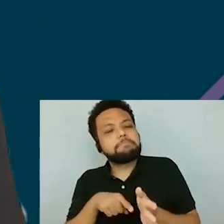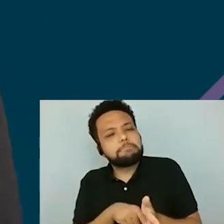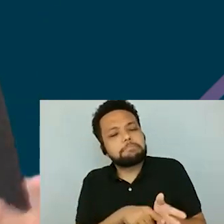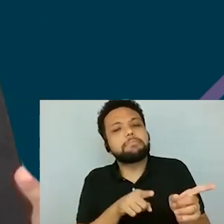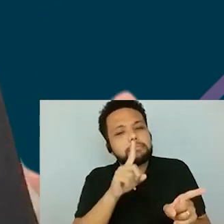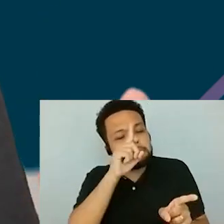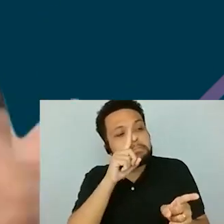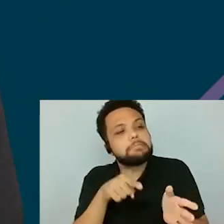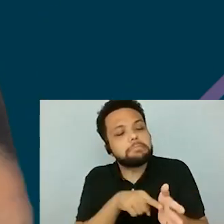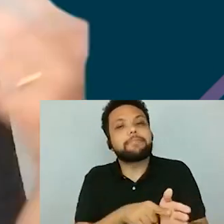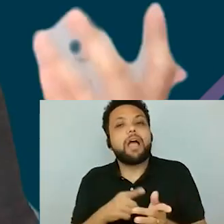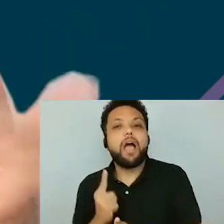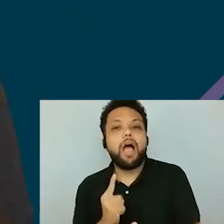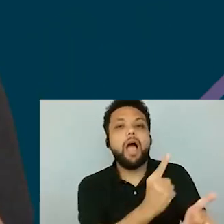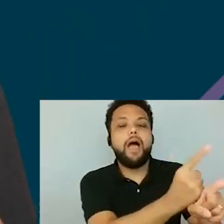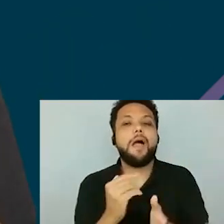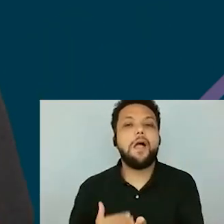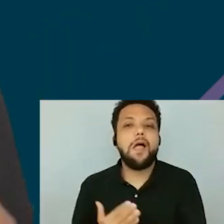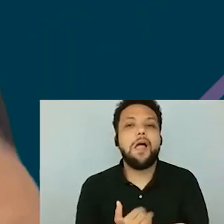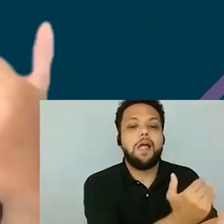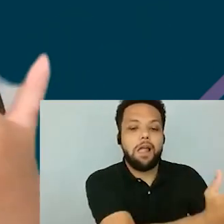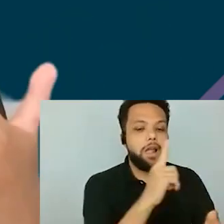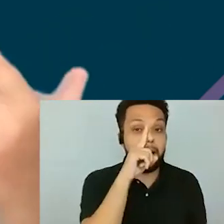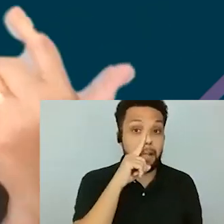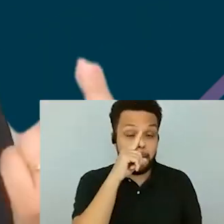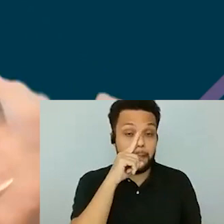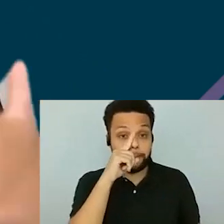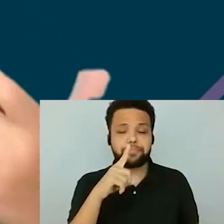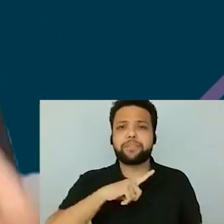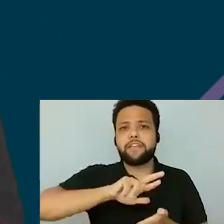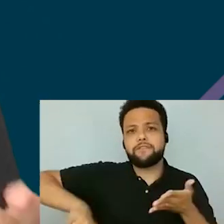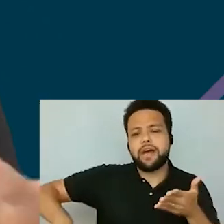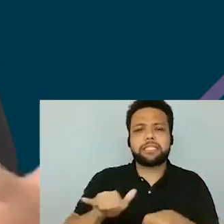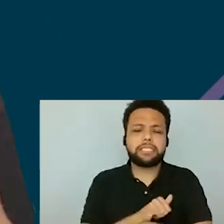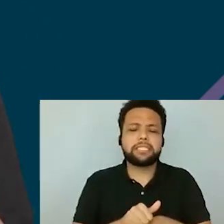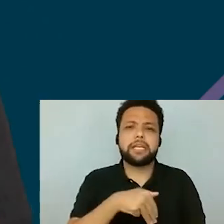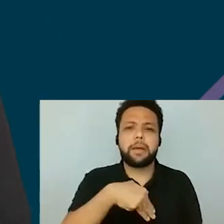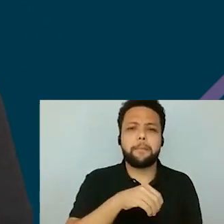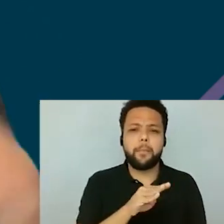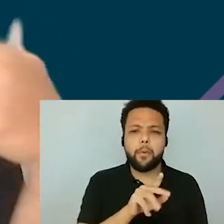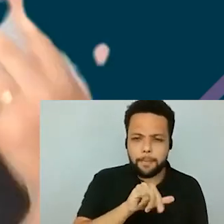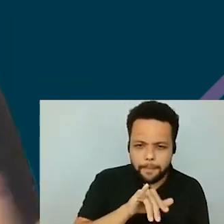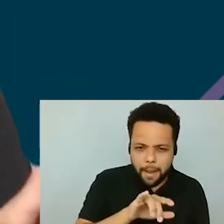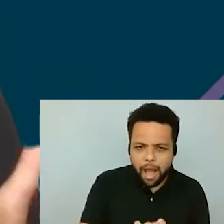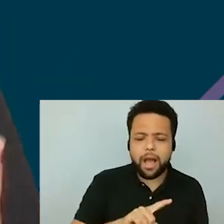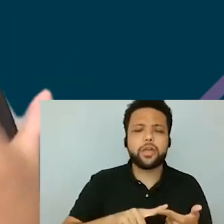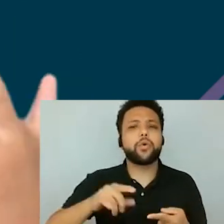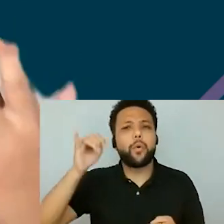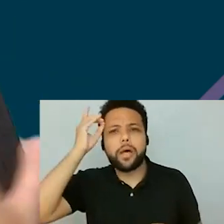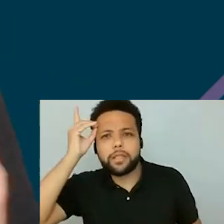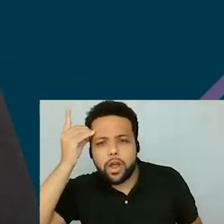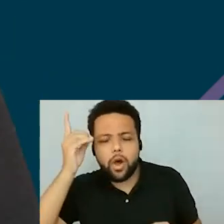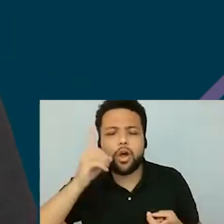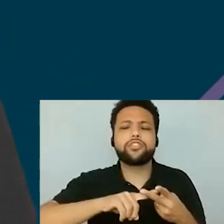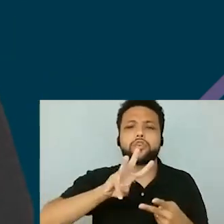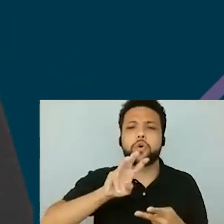várias stacks, né? Stack de backend, mobile, iOS, Android, web. Então, é um conjunto de